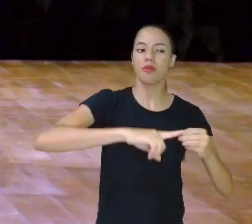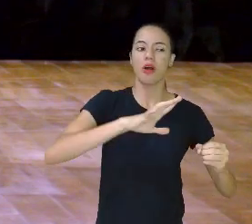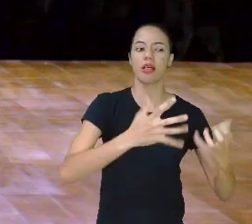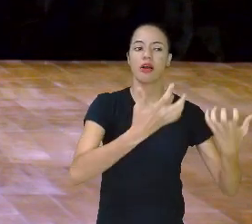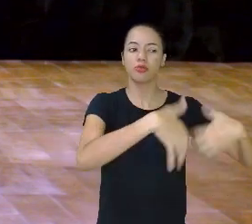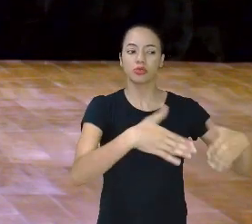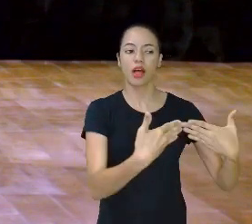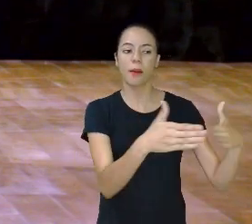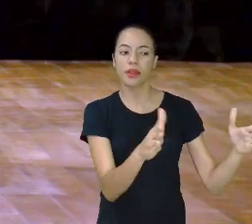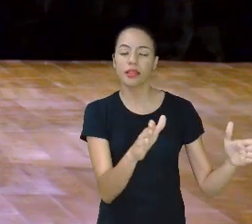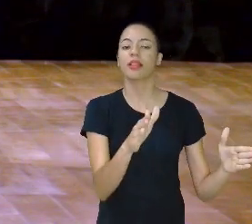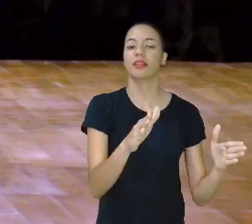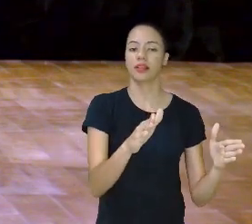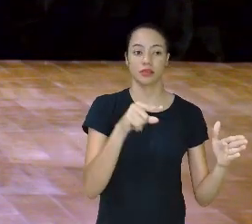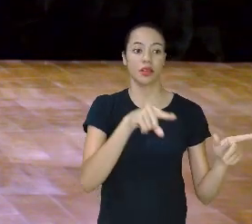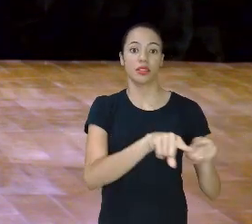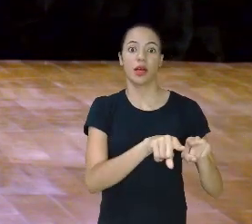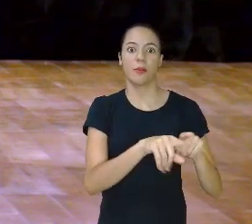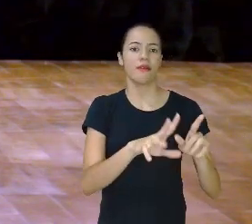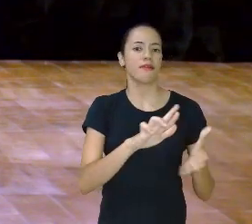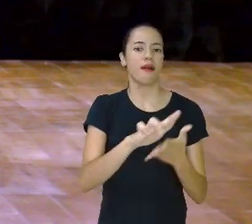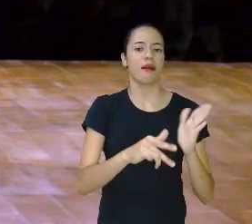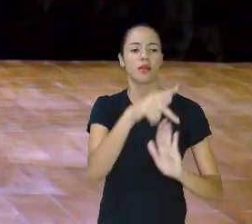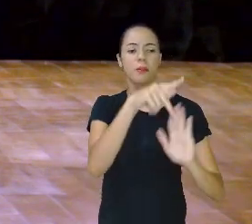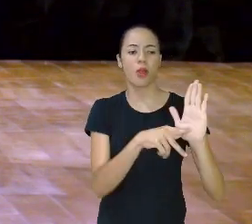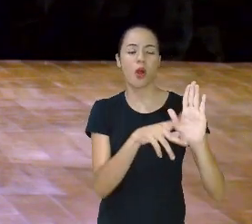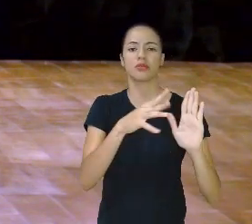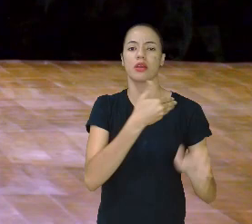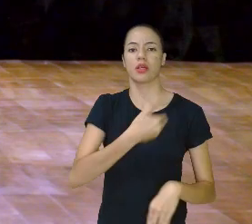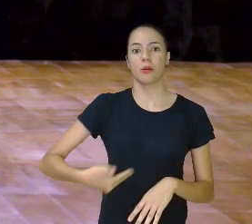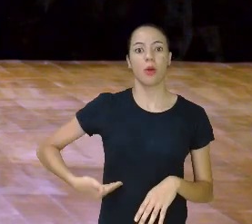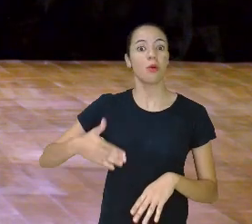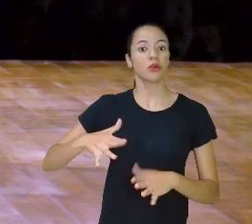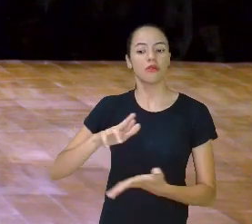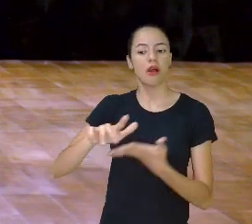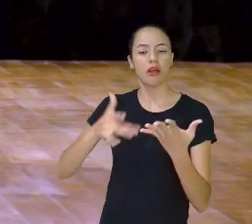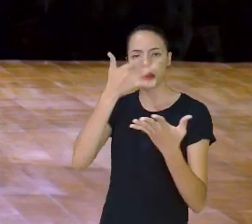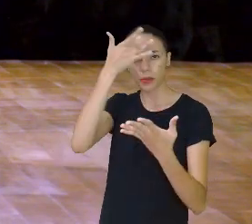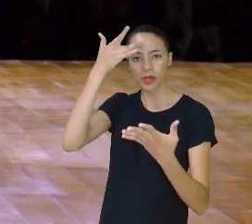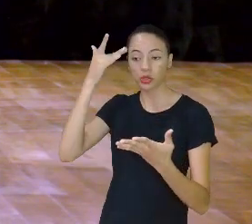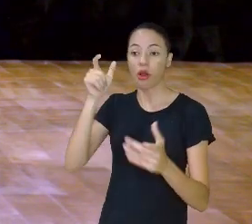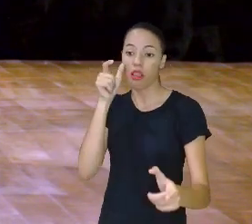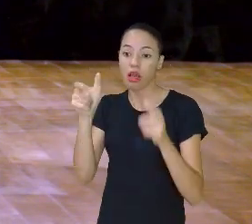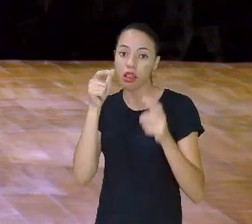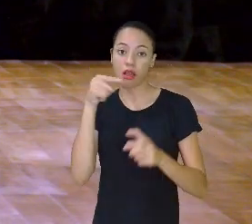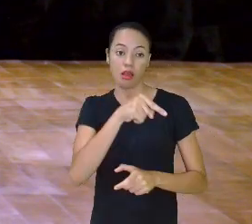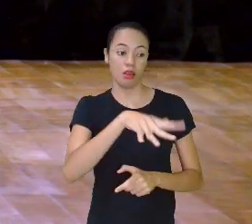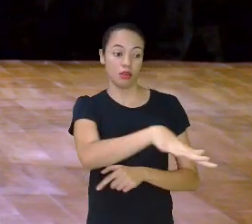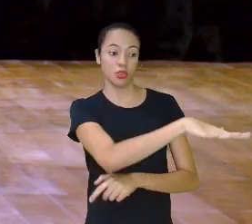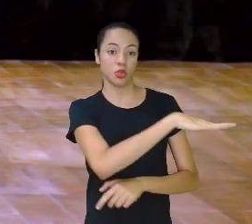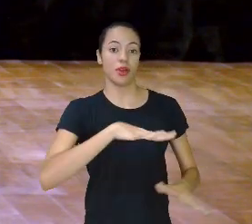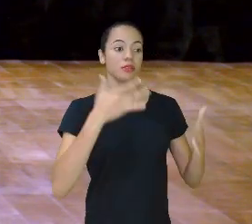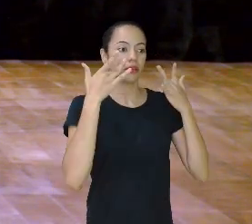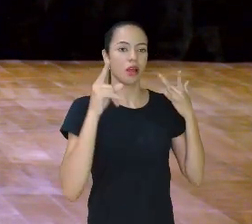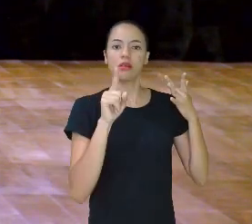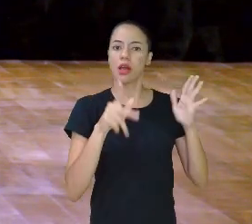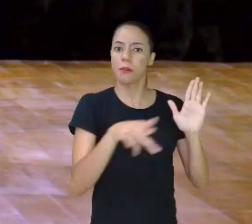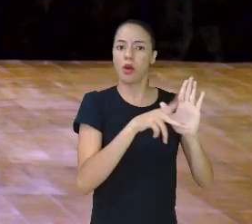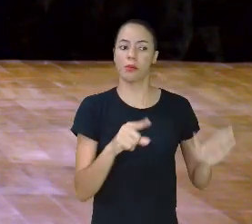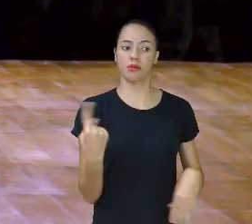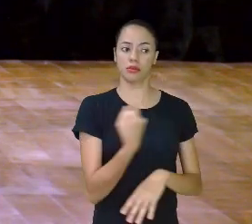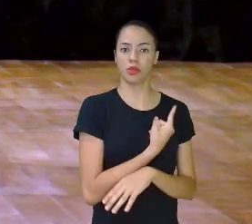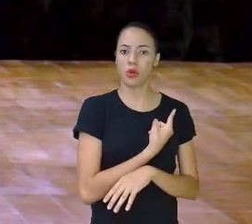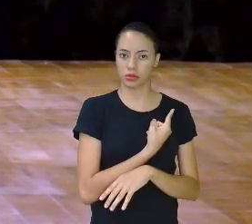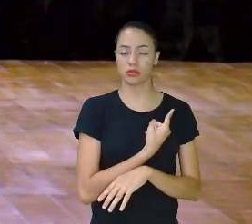e vários projetos públicos das pessoas interessadas de que esse espaço nos pertence. Pertence a